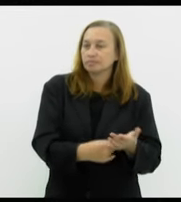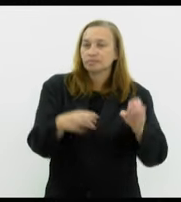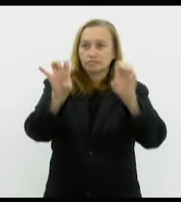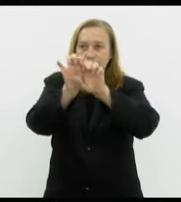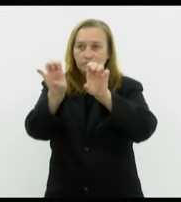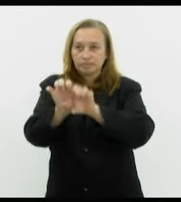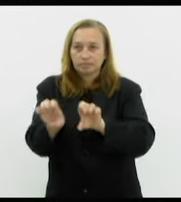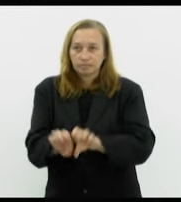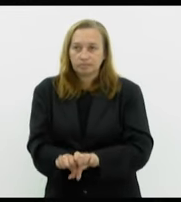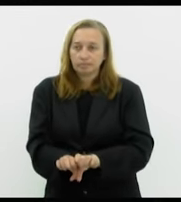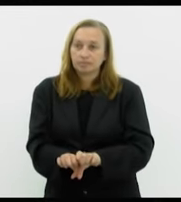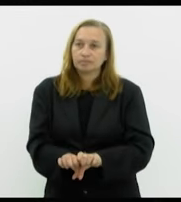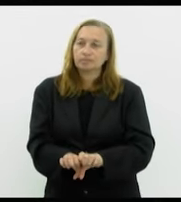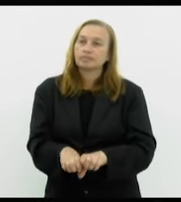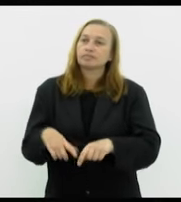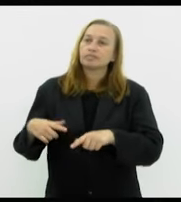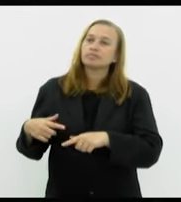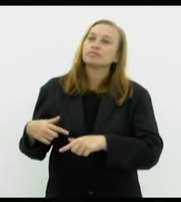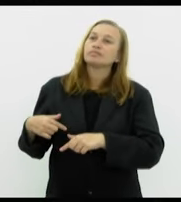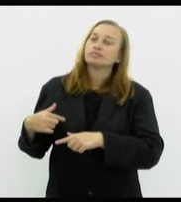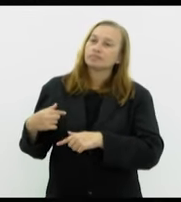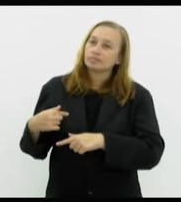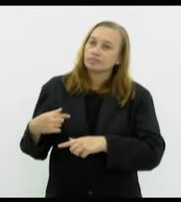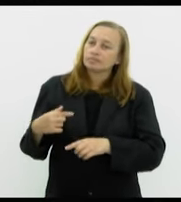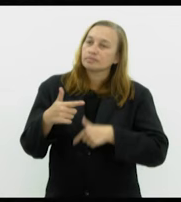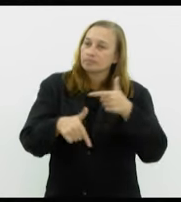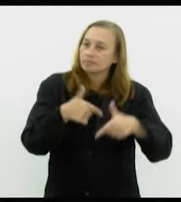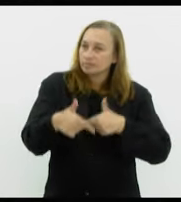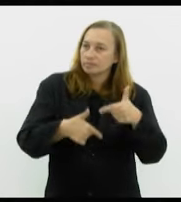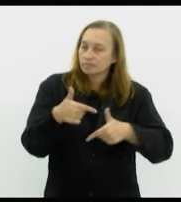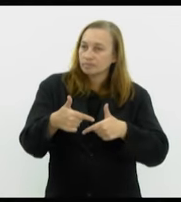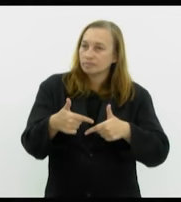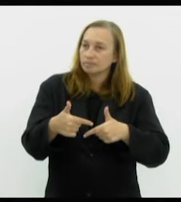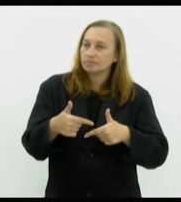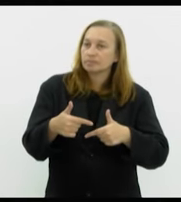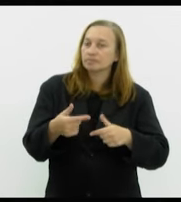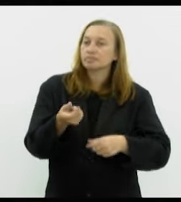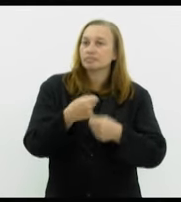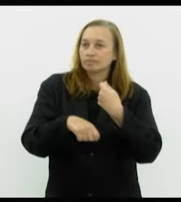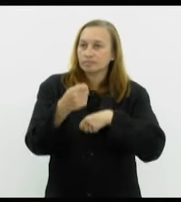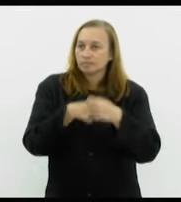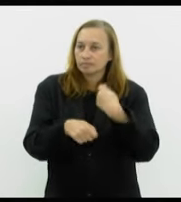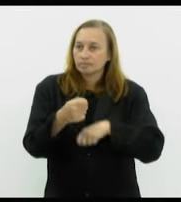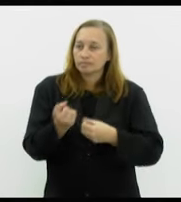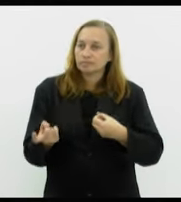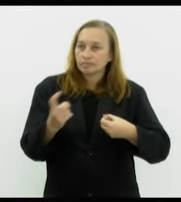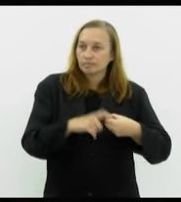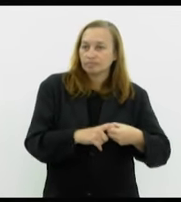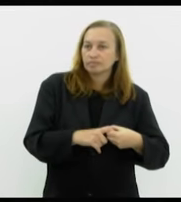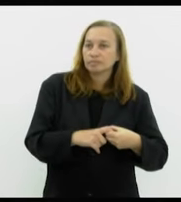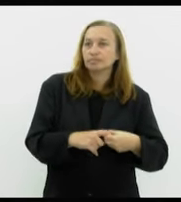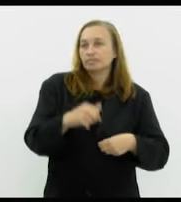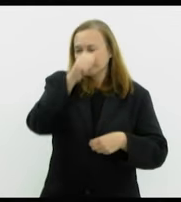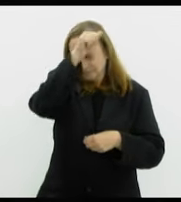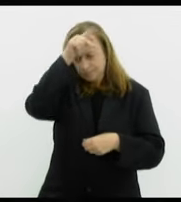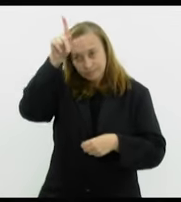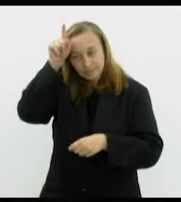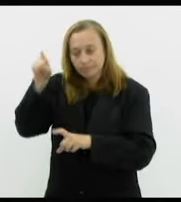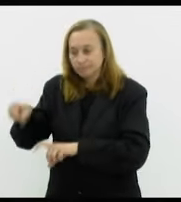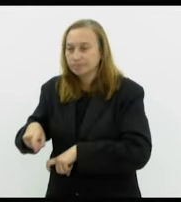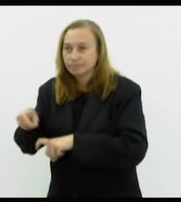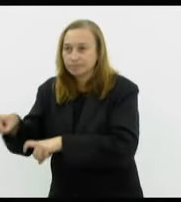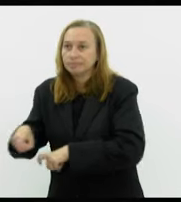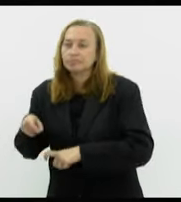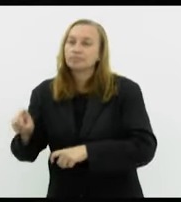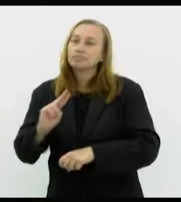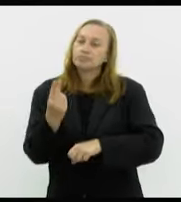estruturantes para a geração de emprego e a recuperação econômica do nosso Estado. seja as prefeituras do interior, seja a prefeitura